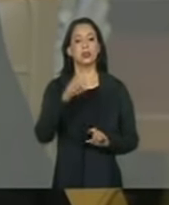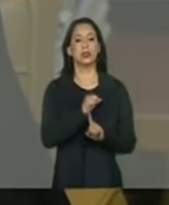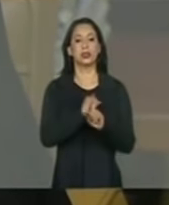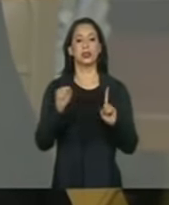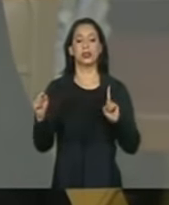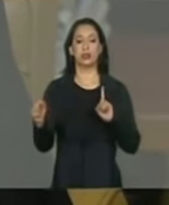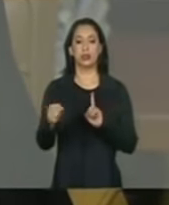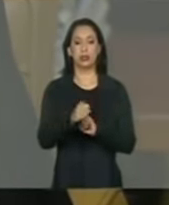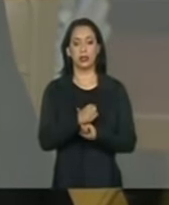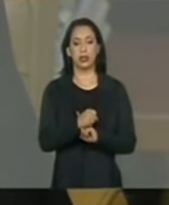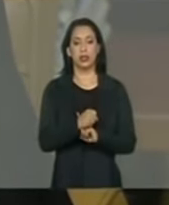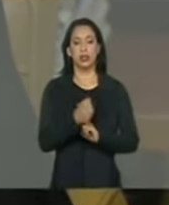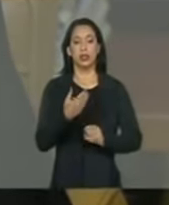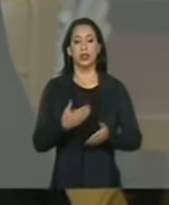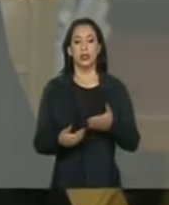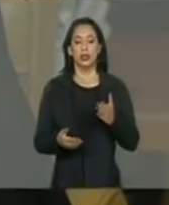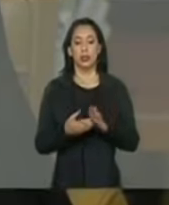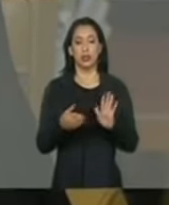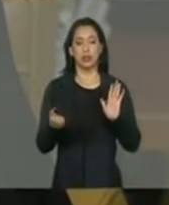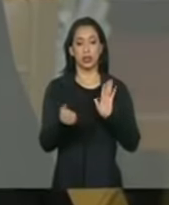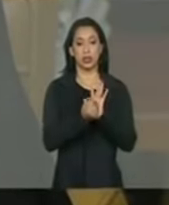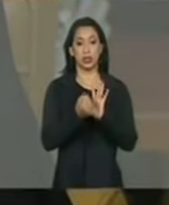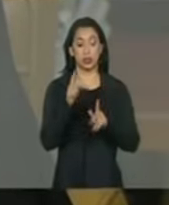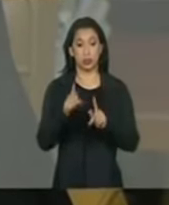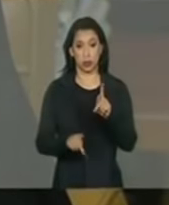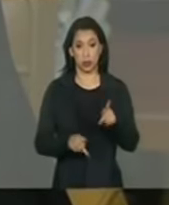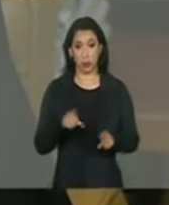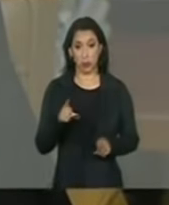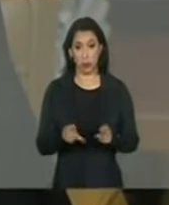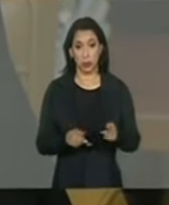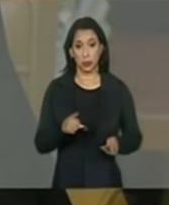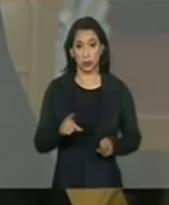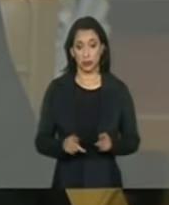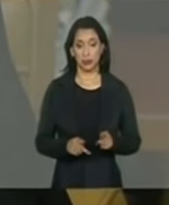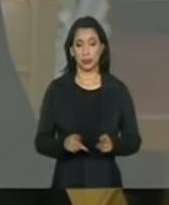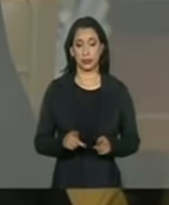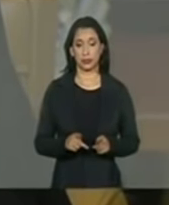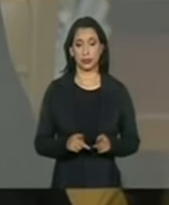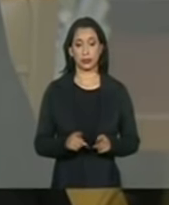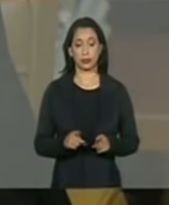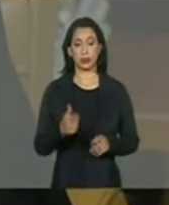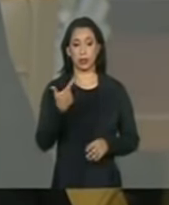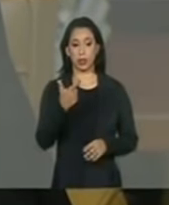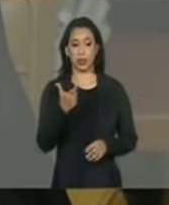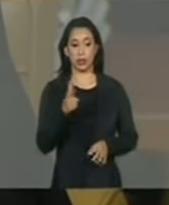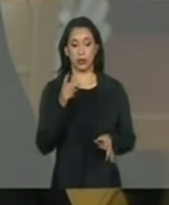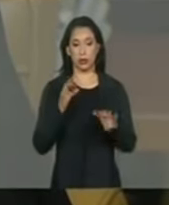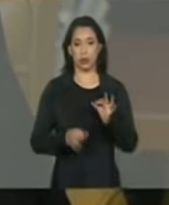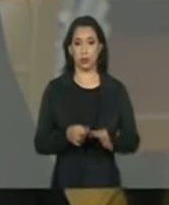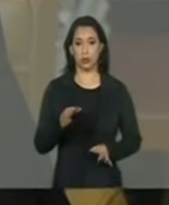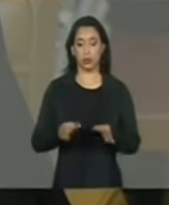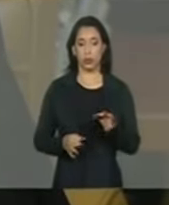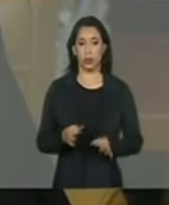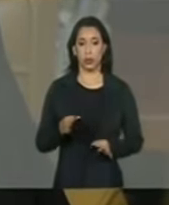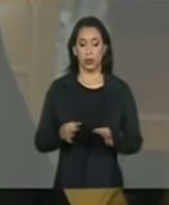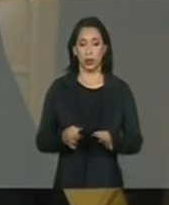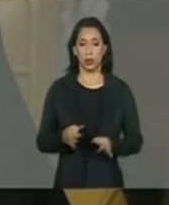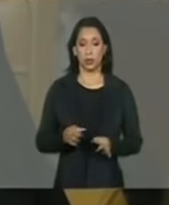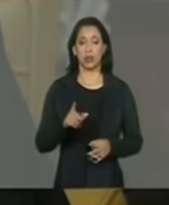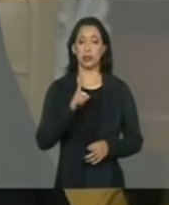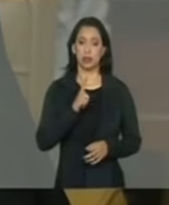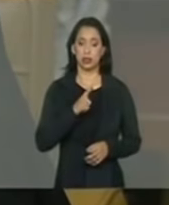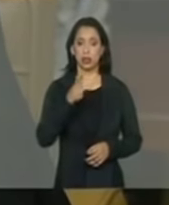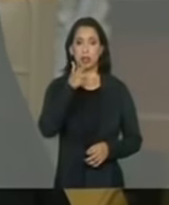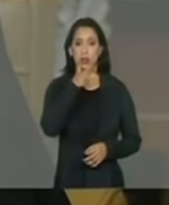qualquer registro de um povo que despojado de juízes e tribunais independentes tenha conseguido